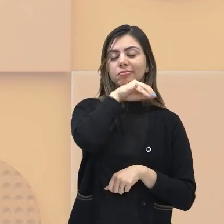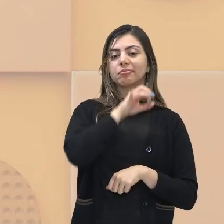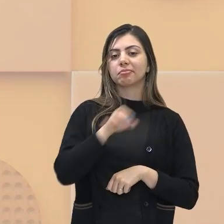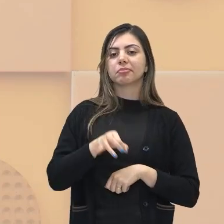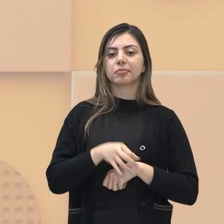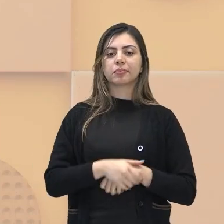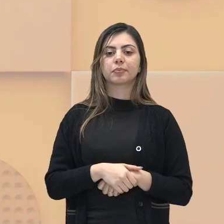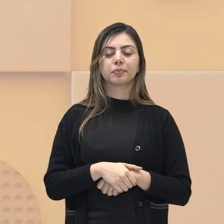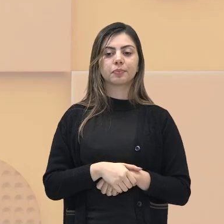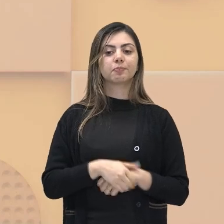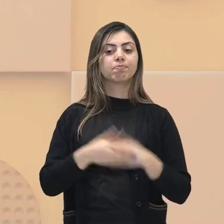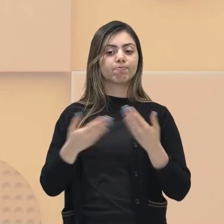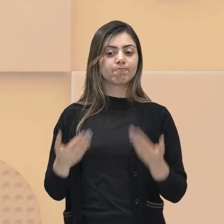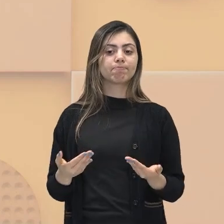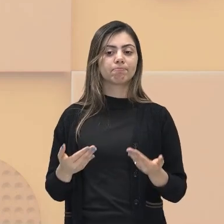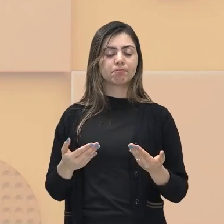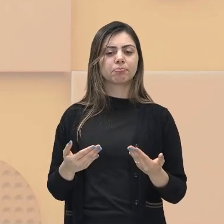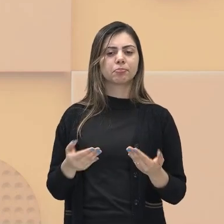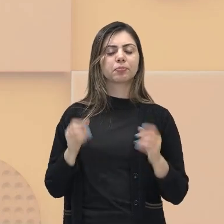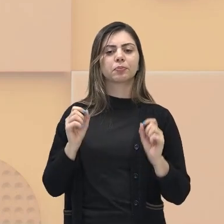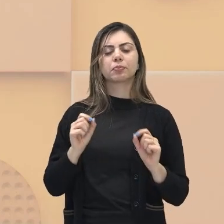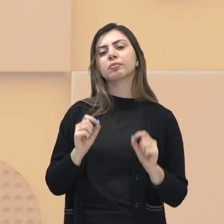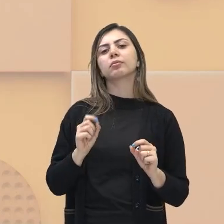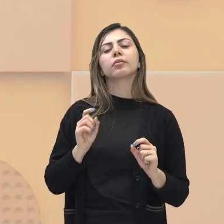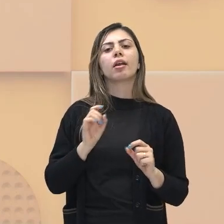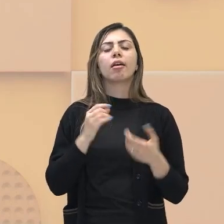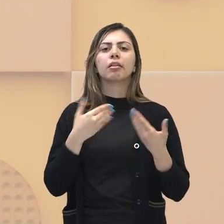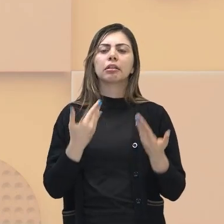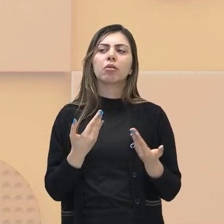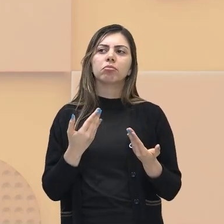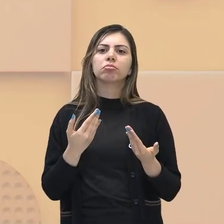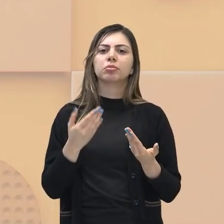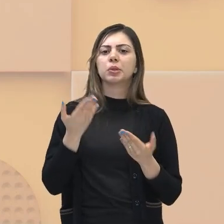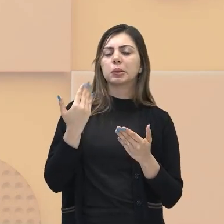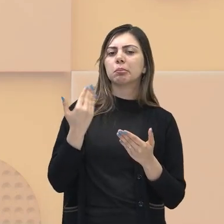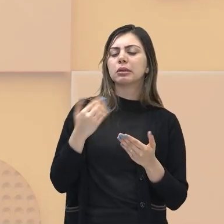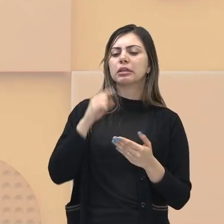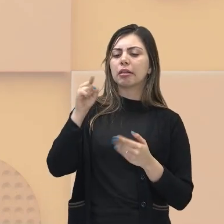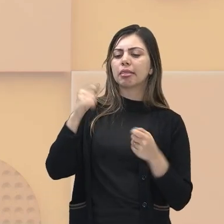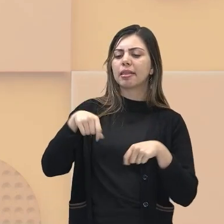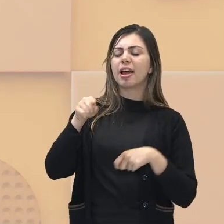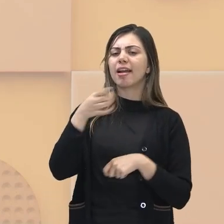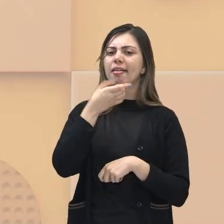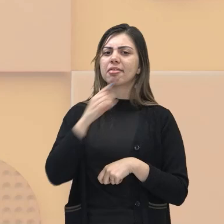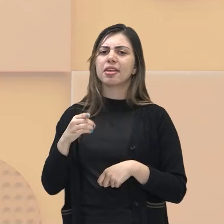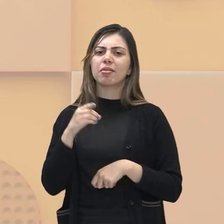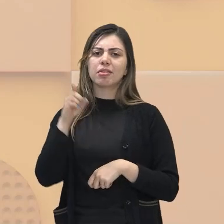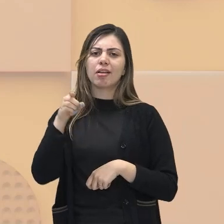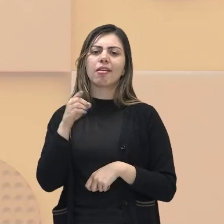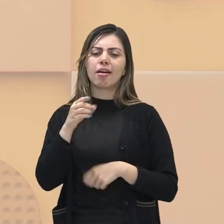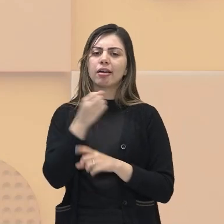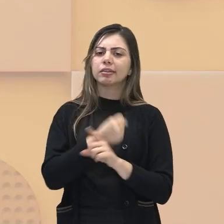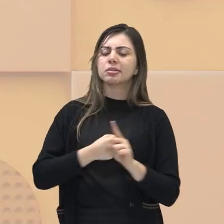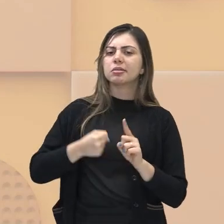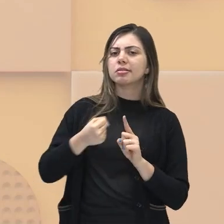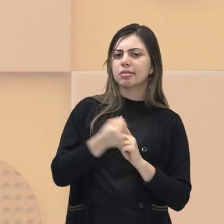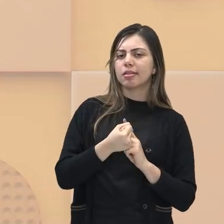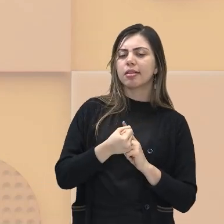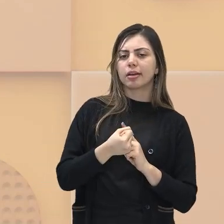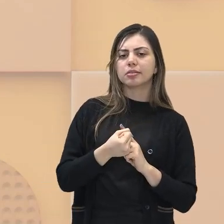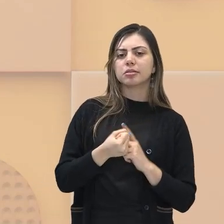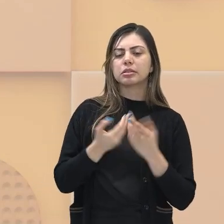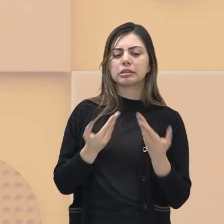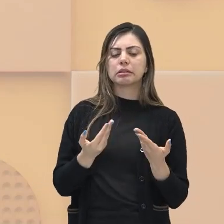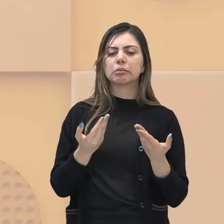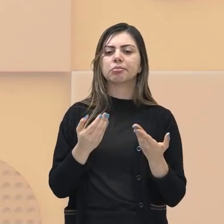animais, ok? Então, será que de fato cabia pegar a teoria do Darwin, que foi aplicado, né, a